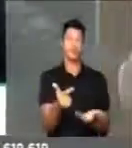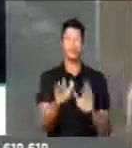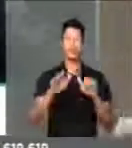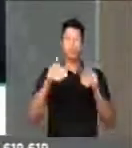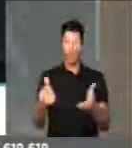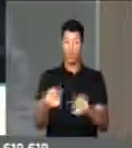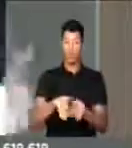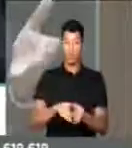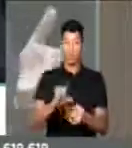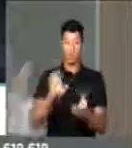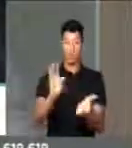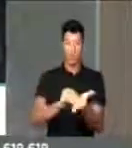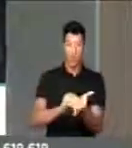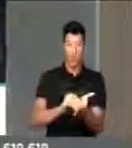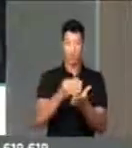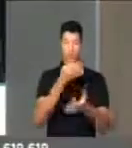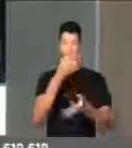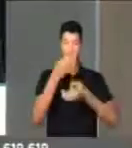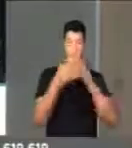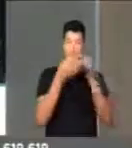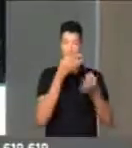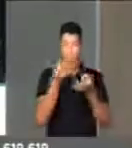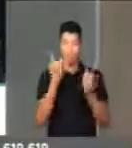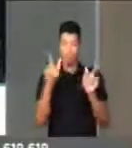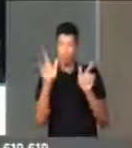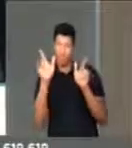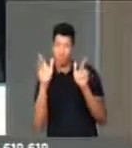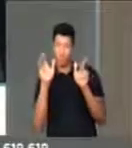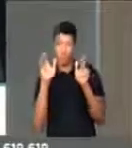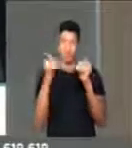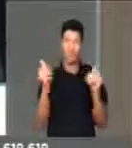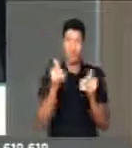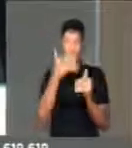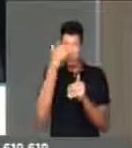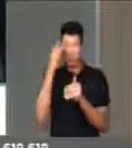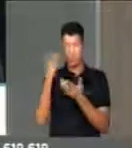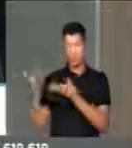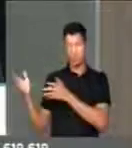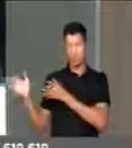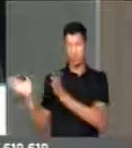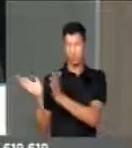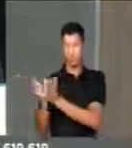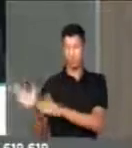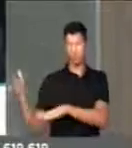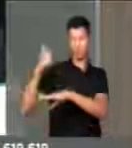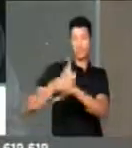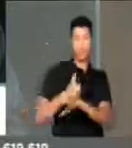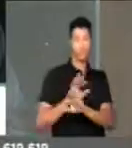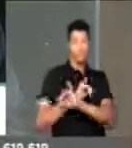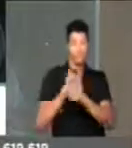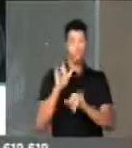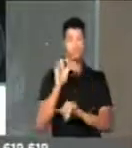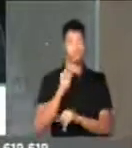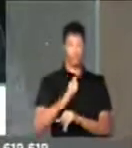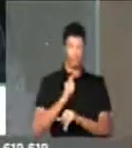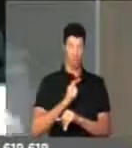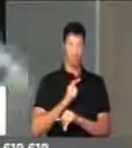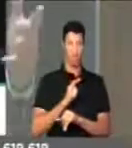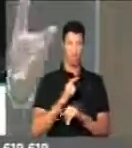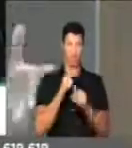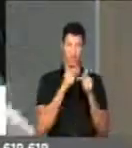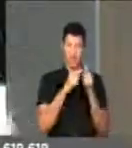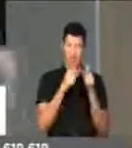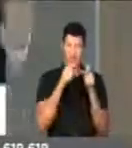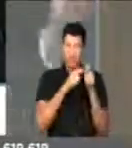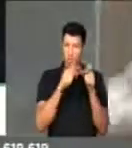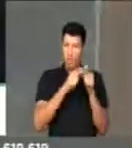quando faltam argumentos, aqueles que querem dar esse golpe procuram dizer que houve um